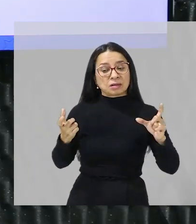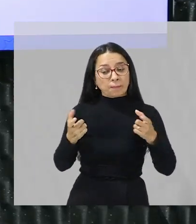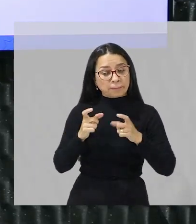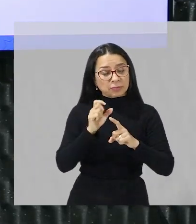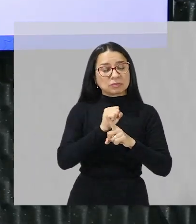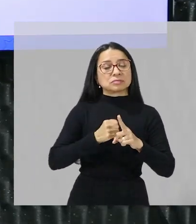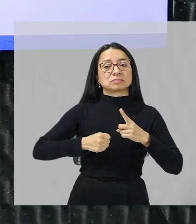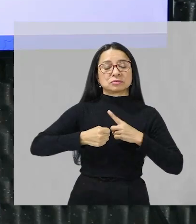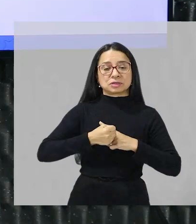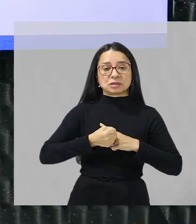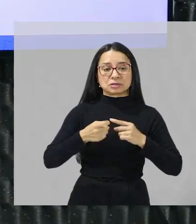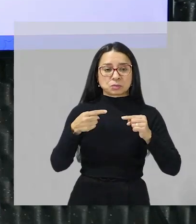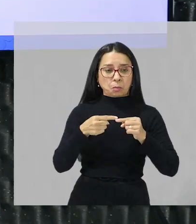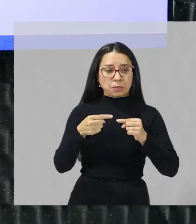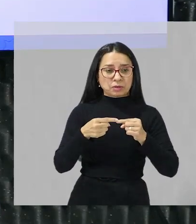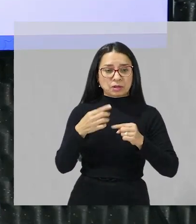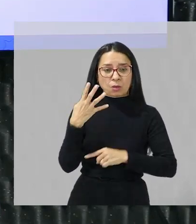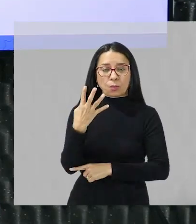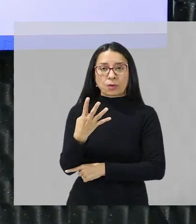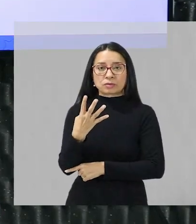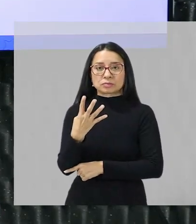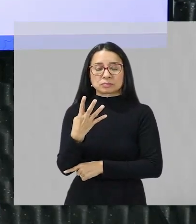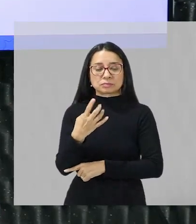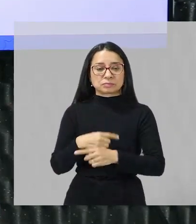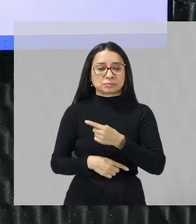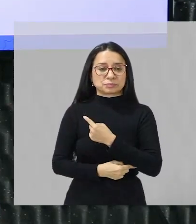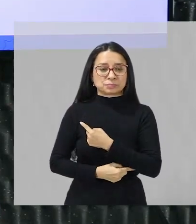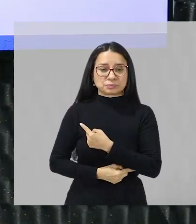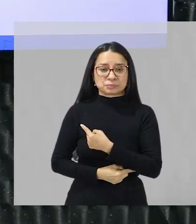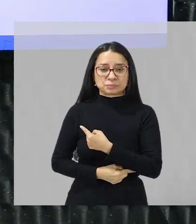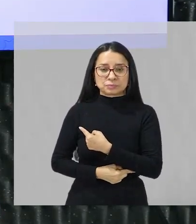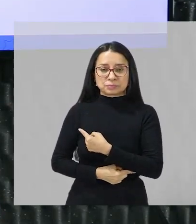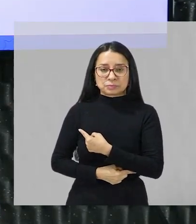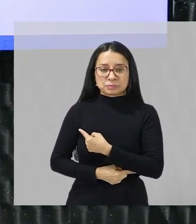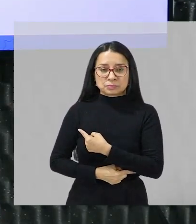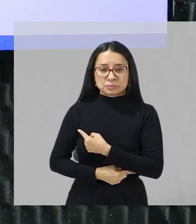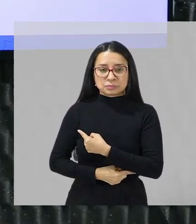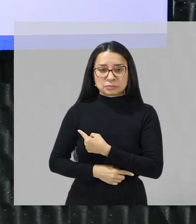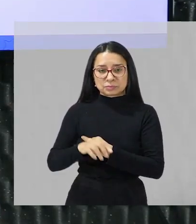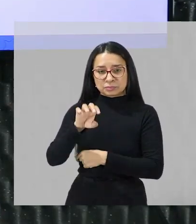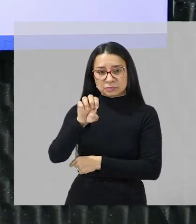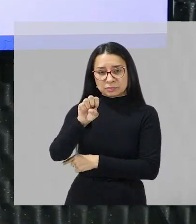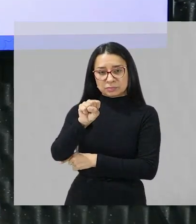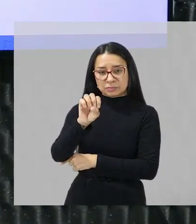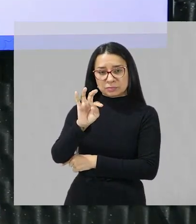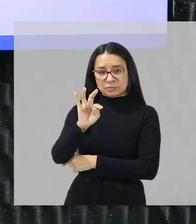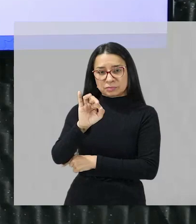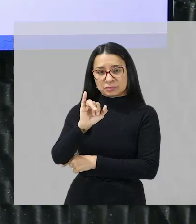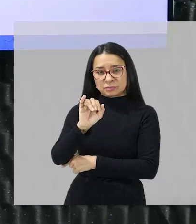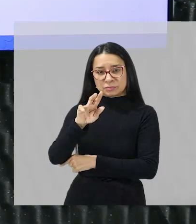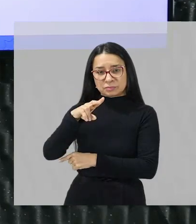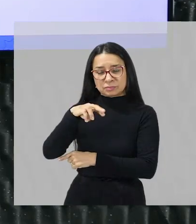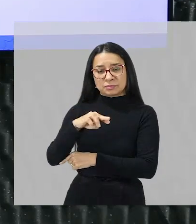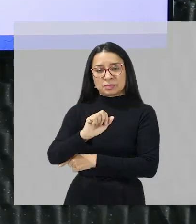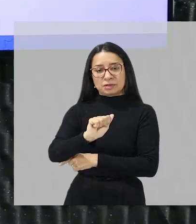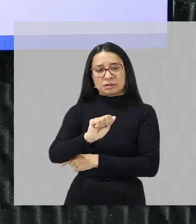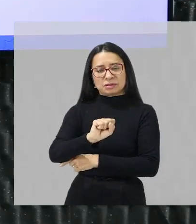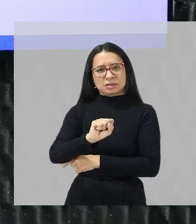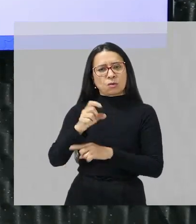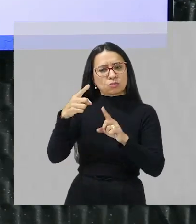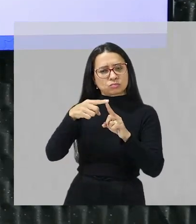sociais. Quarta, naturalização de estigmas. O que é um estigma? É uma rotulação, um